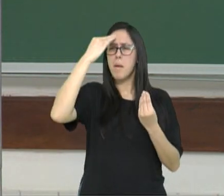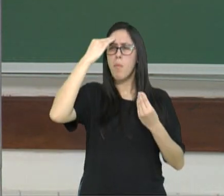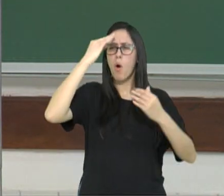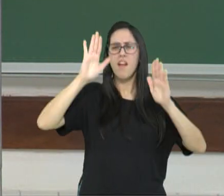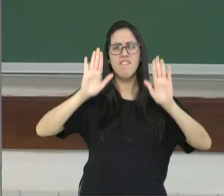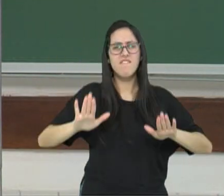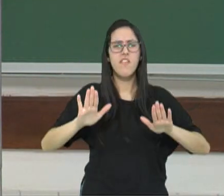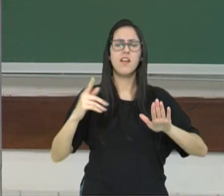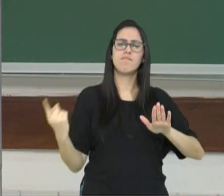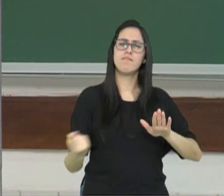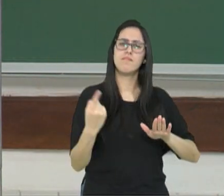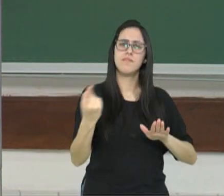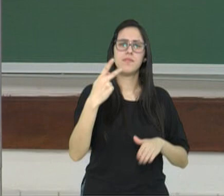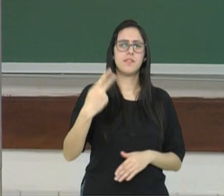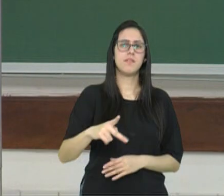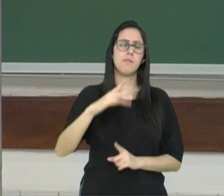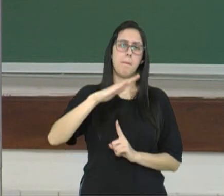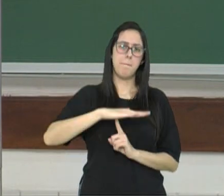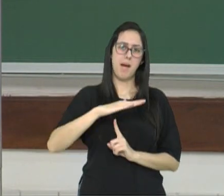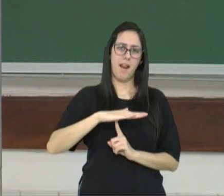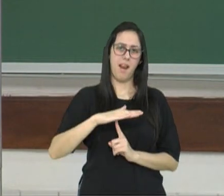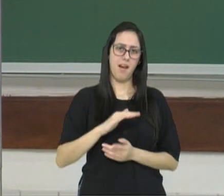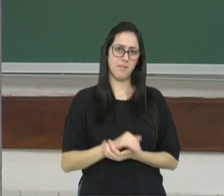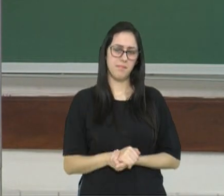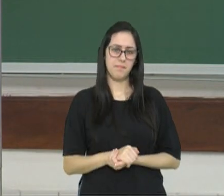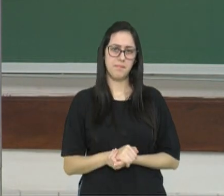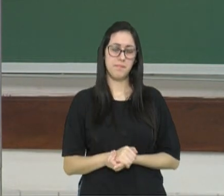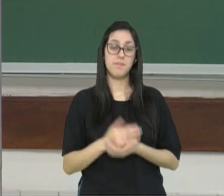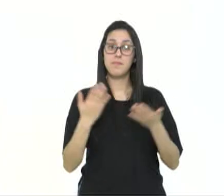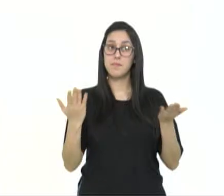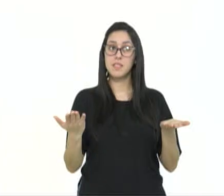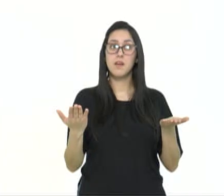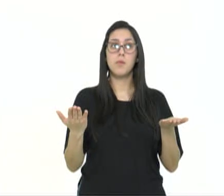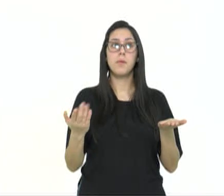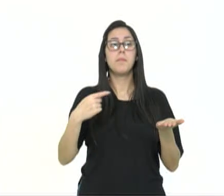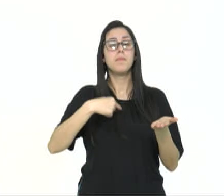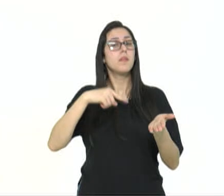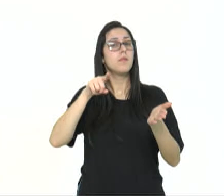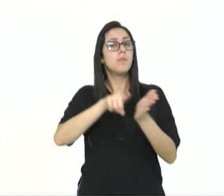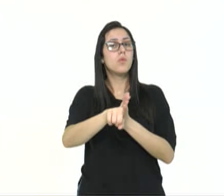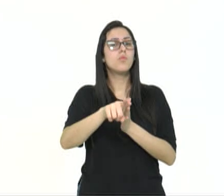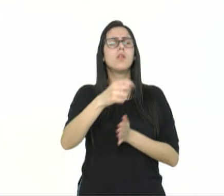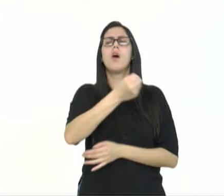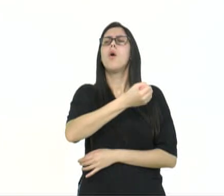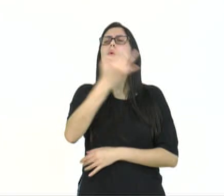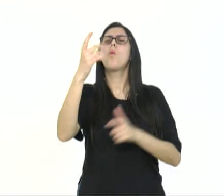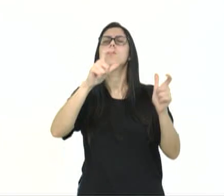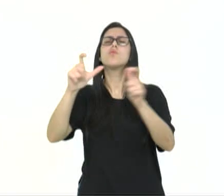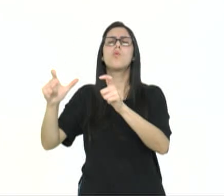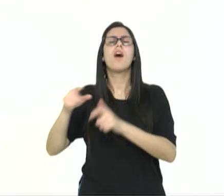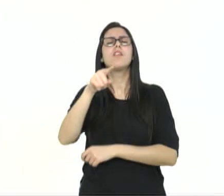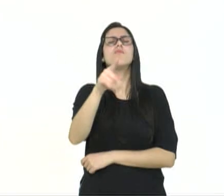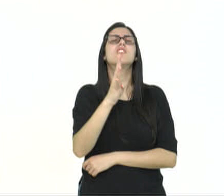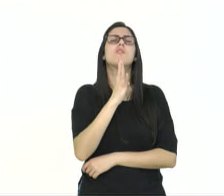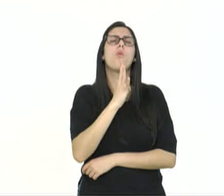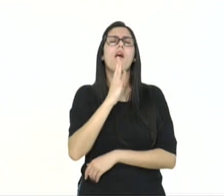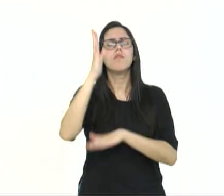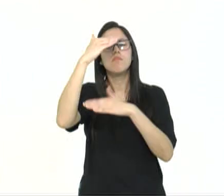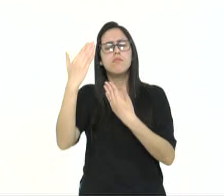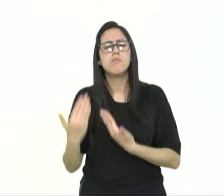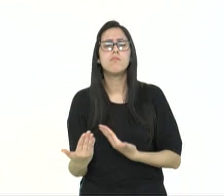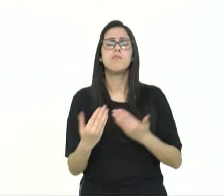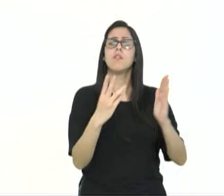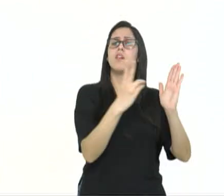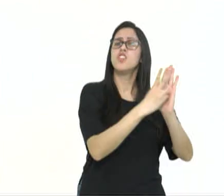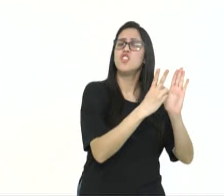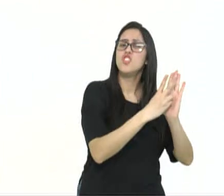no caso do estado do Paraná? E agora eu trago uma pergunta para vocês. Quantos monumentos você conhece que homenageiam indígenas e